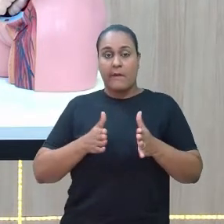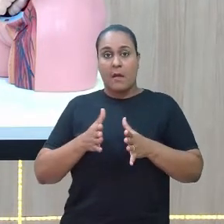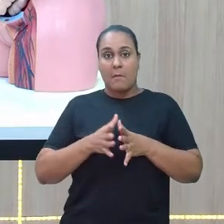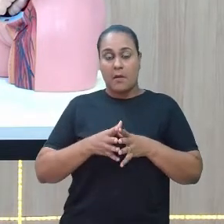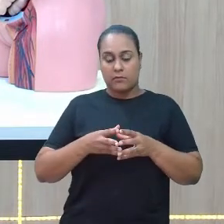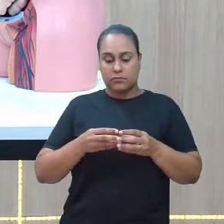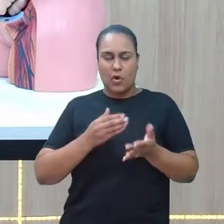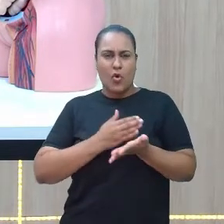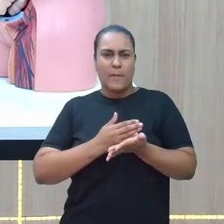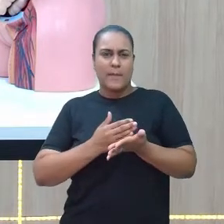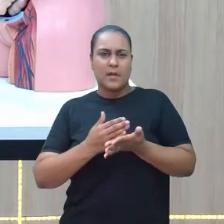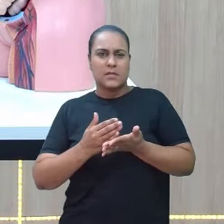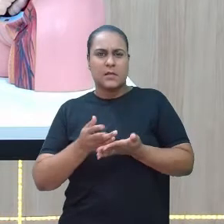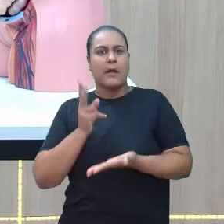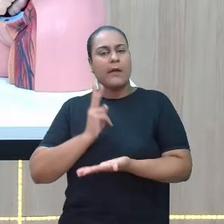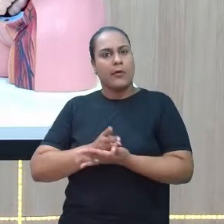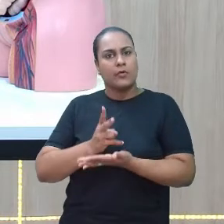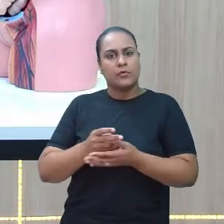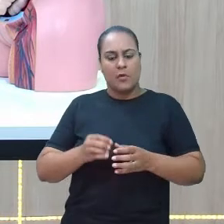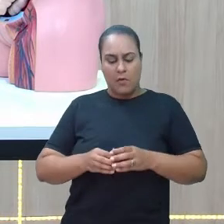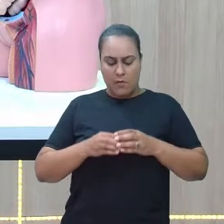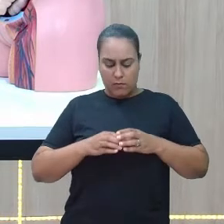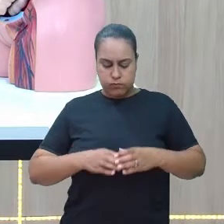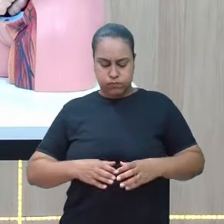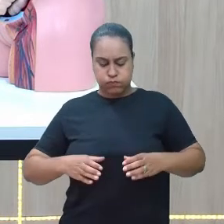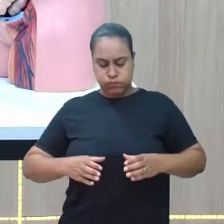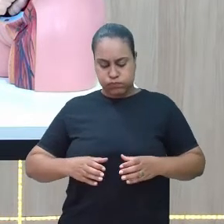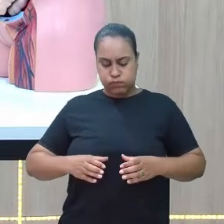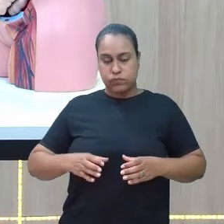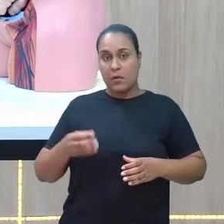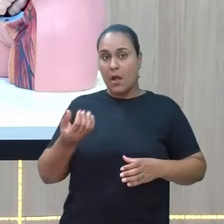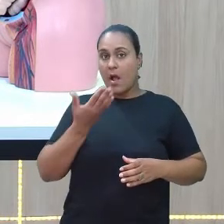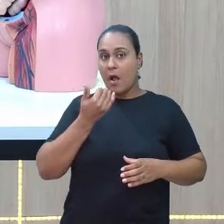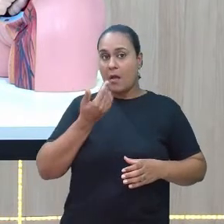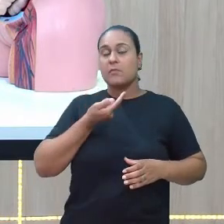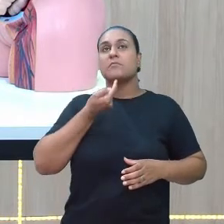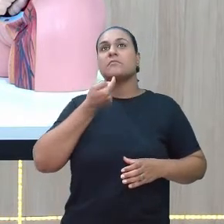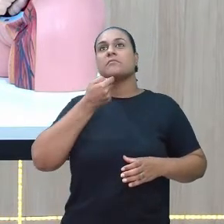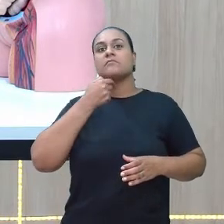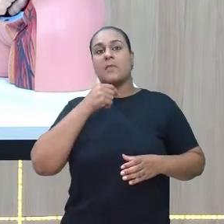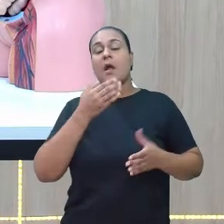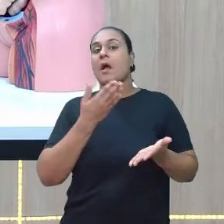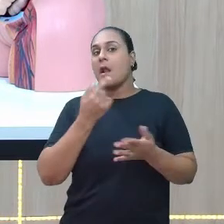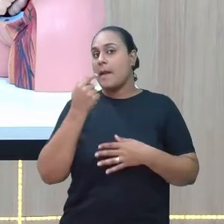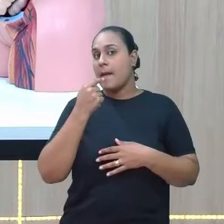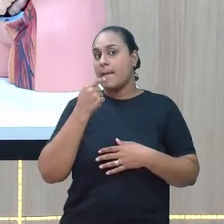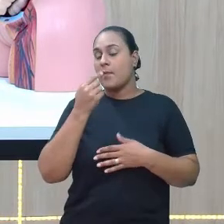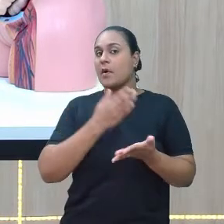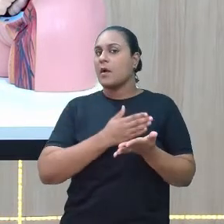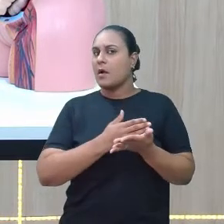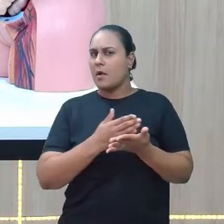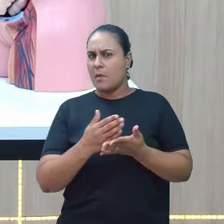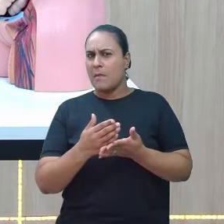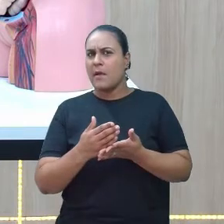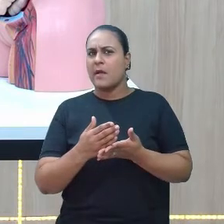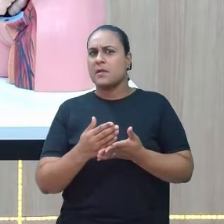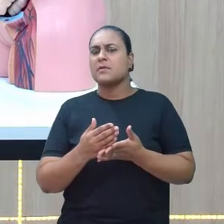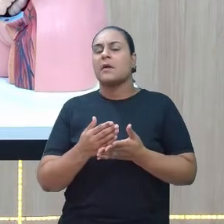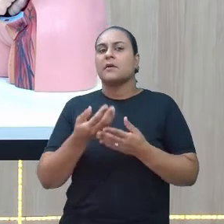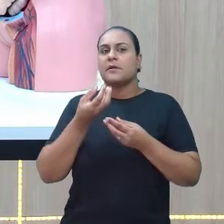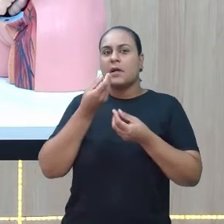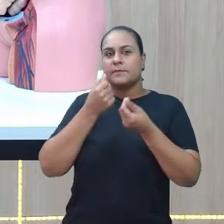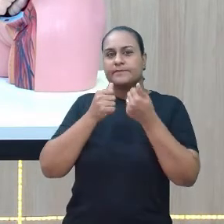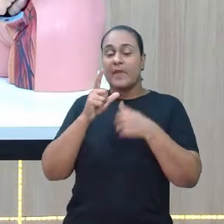Vai começar também a continuar a etapa da digestão, né? Porque vimos que na boca já acontece uma etapa, que as